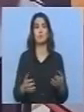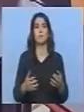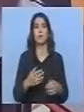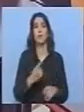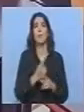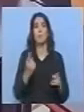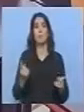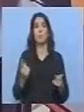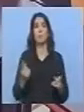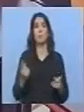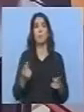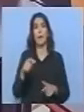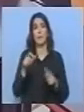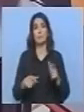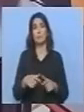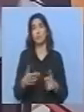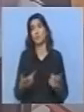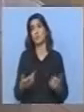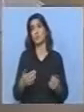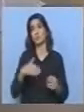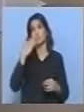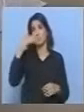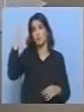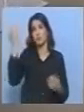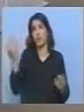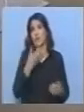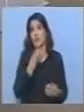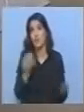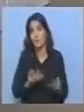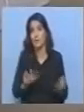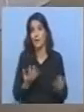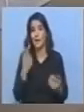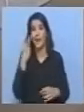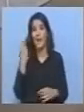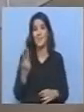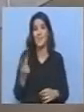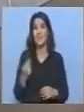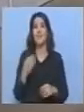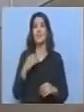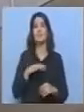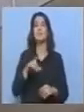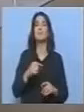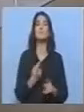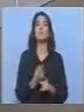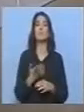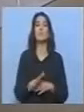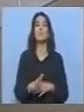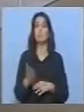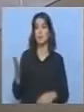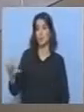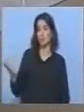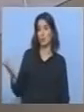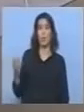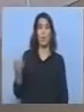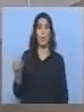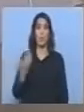envelhecimento não apenas das pessoas, não é? Infelizmente é a lei da vida, mas também do facto de, por exemplo, quer no caso de Lisboa, quer no